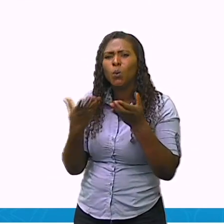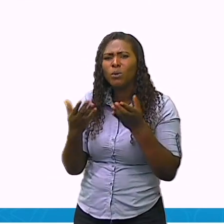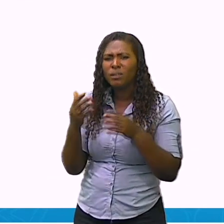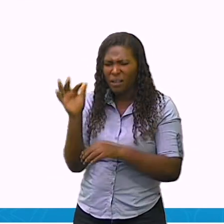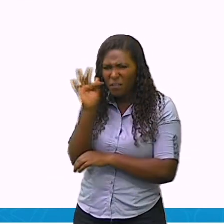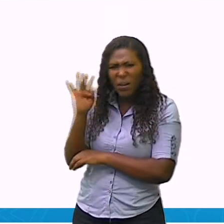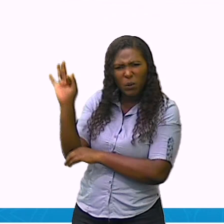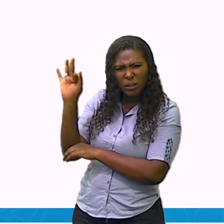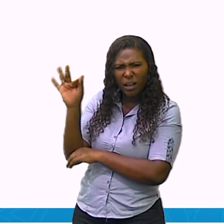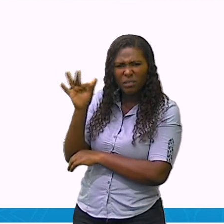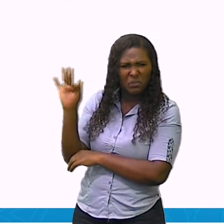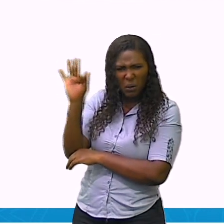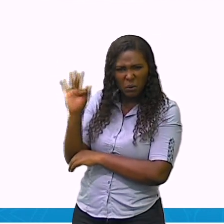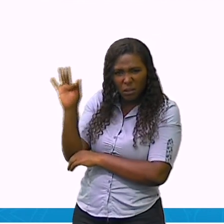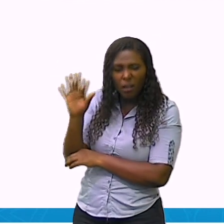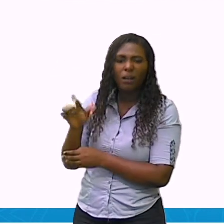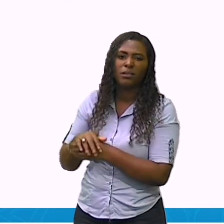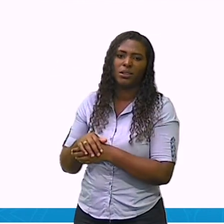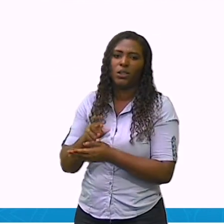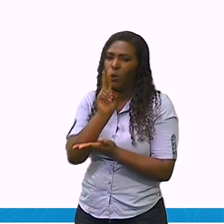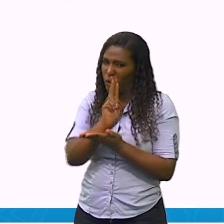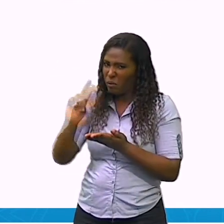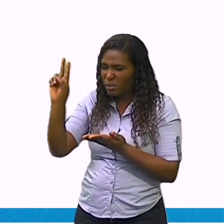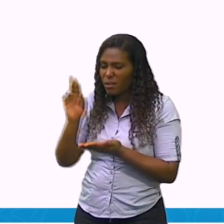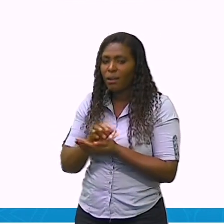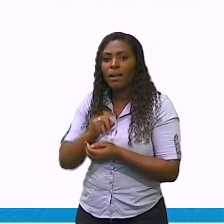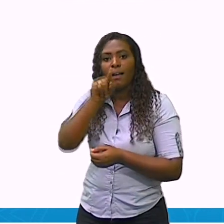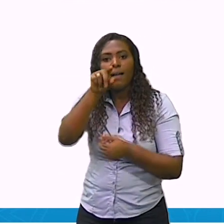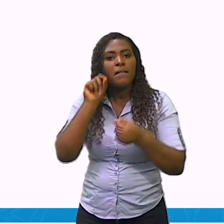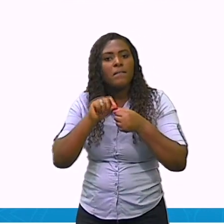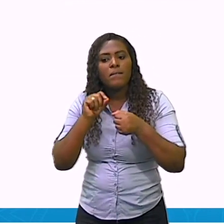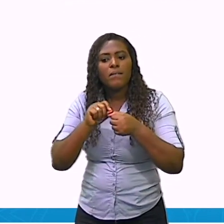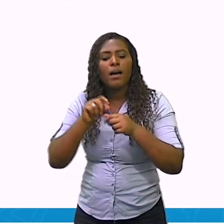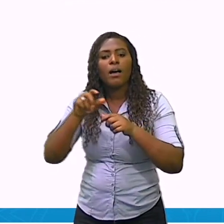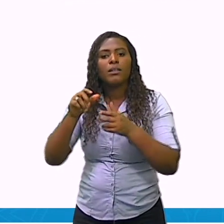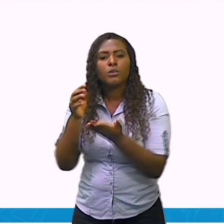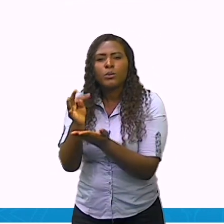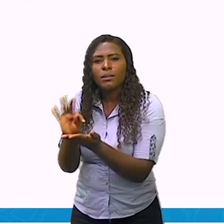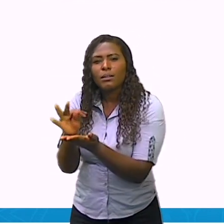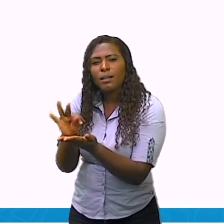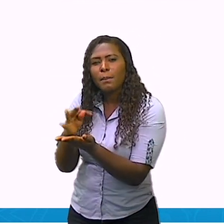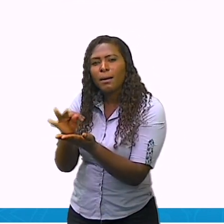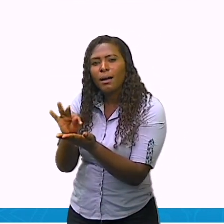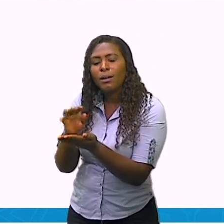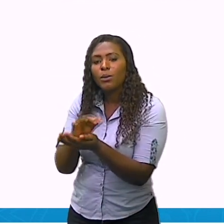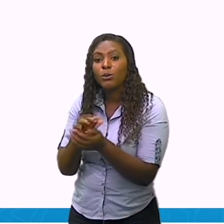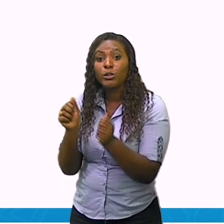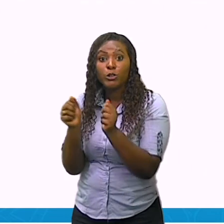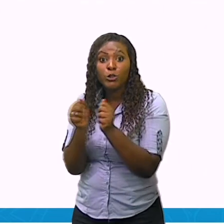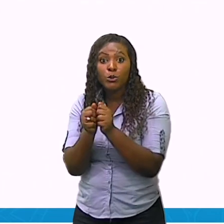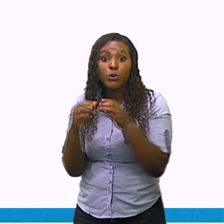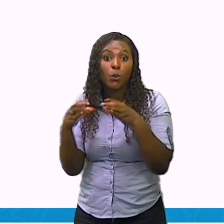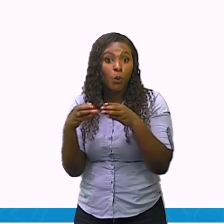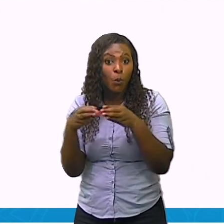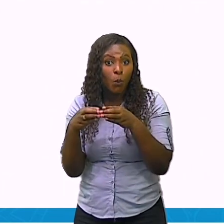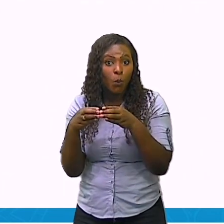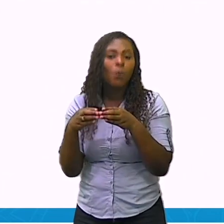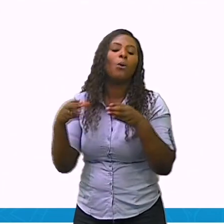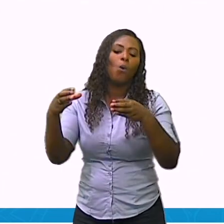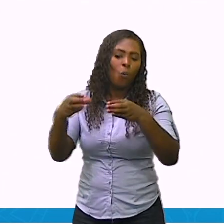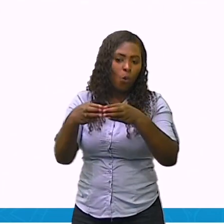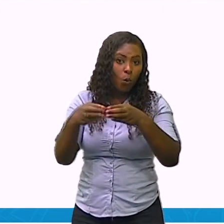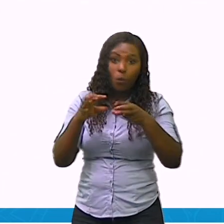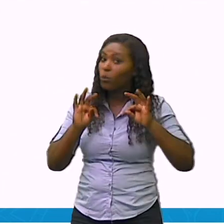eu tenho aqui, pode sobrar elemento aqui no B? No B pode. No A não. Por